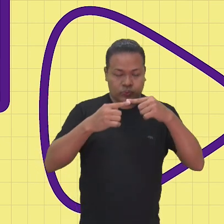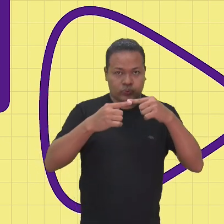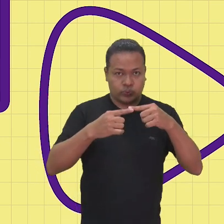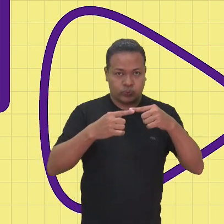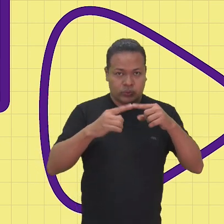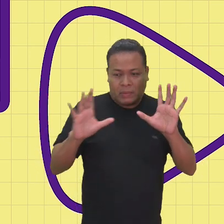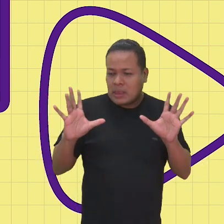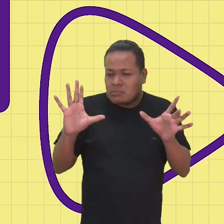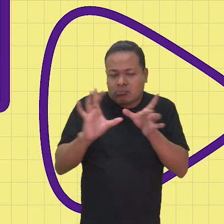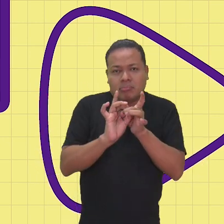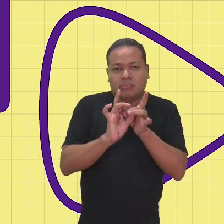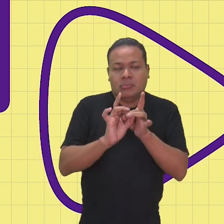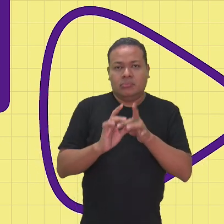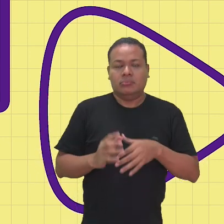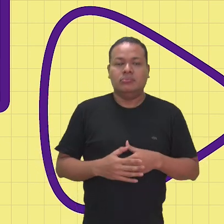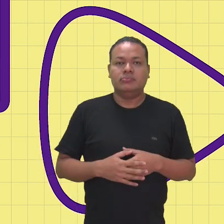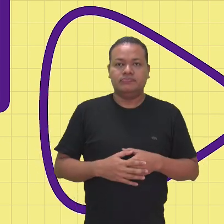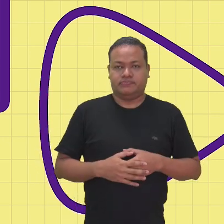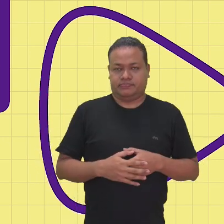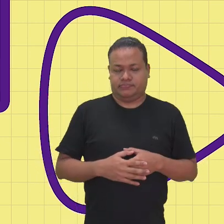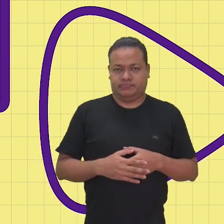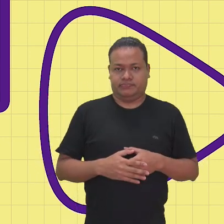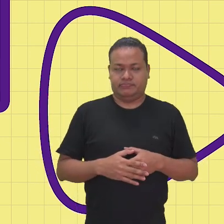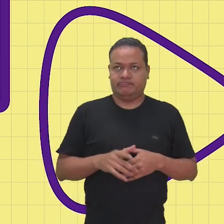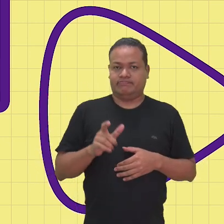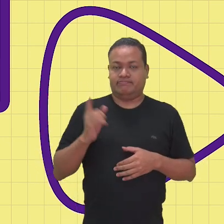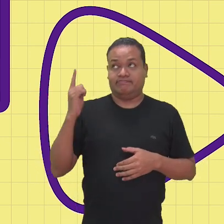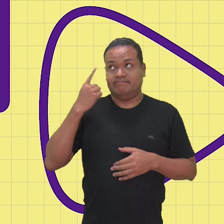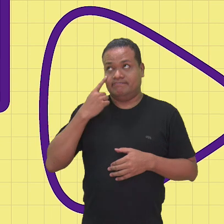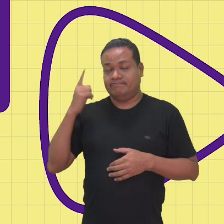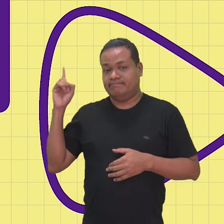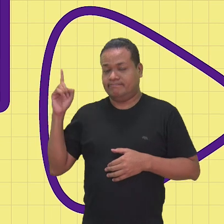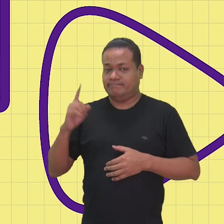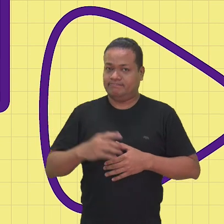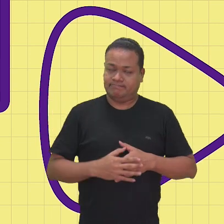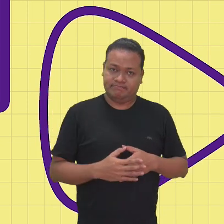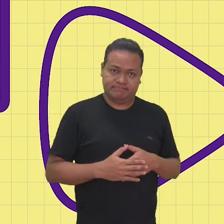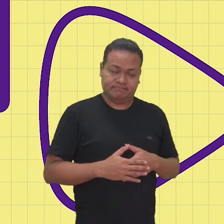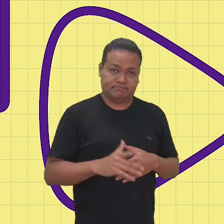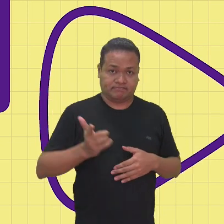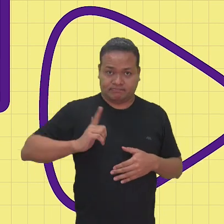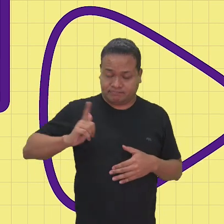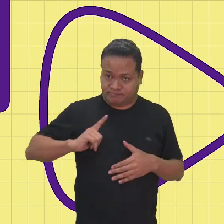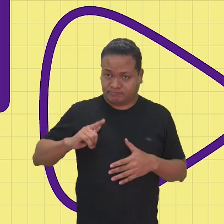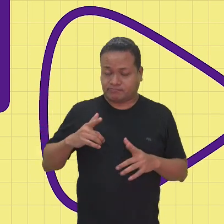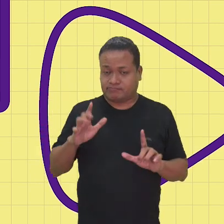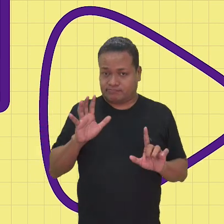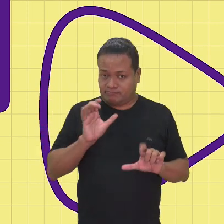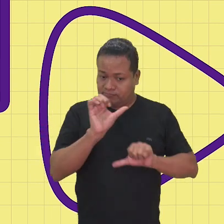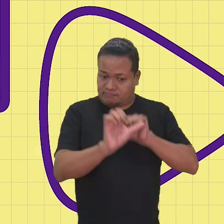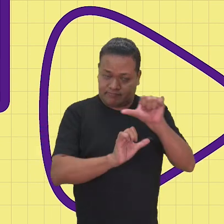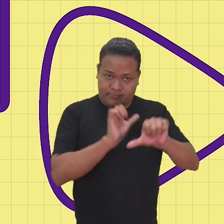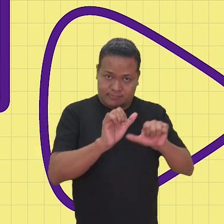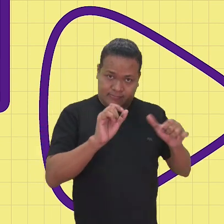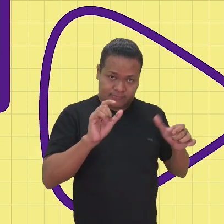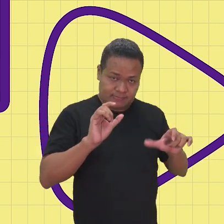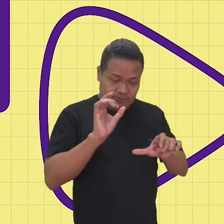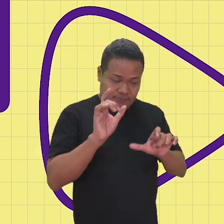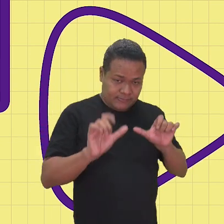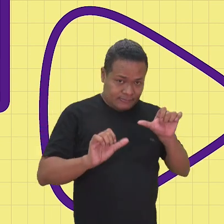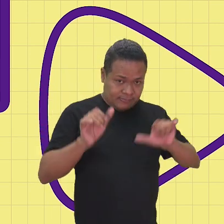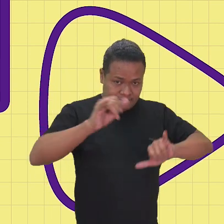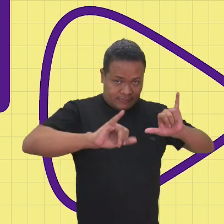substância forma, espaço, e, espaço, ocorrendo uma reação de. Pessoal, ele quer saber